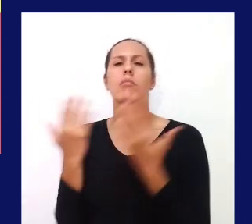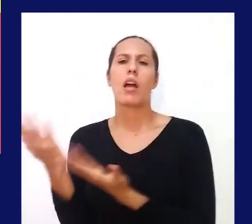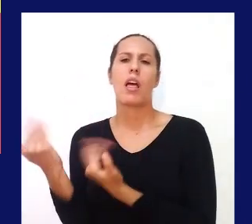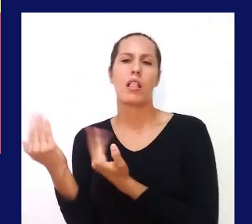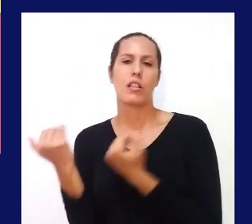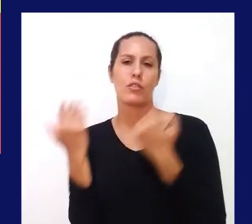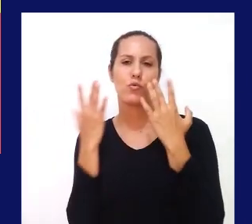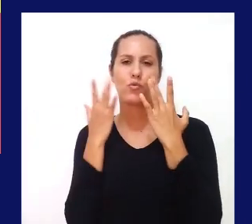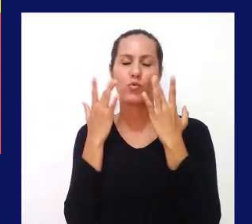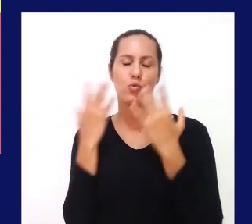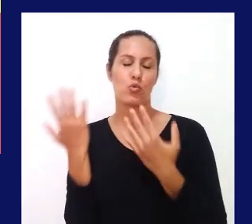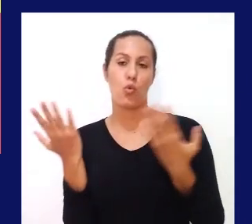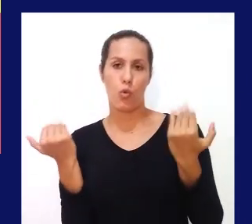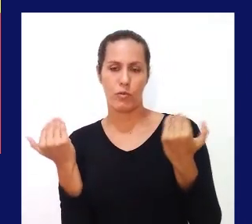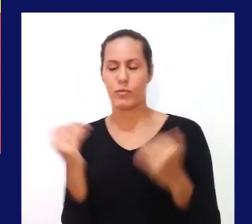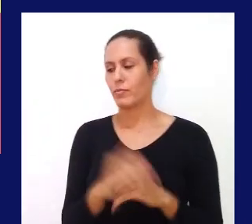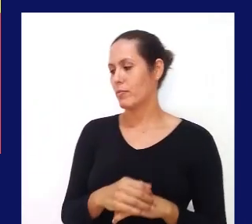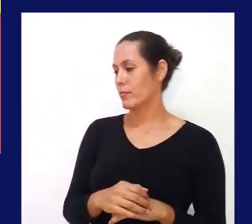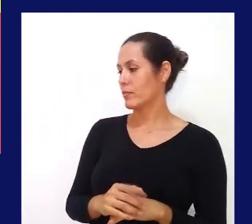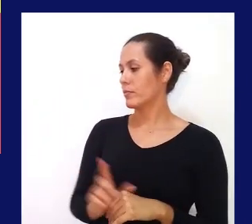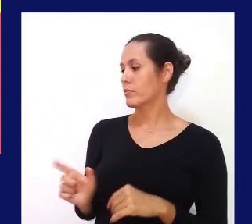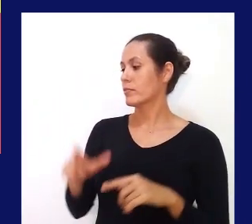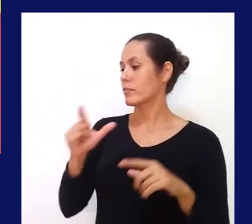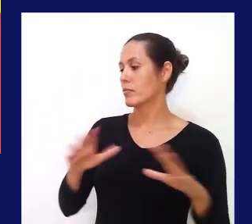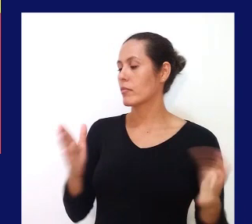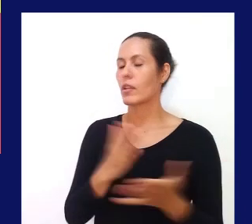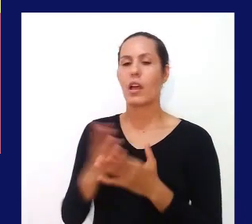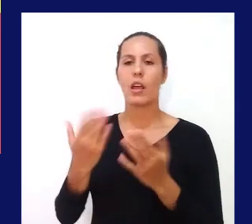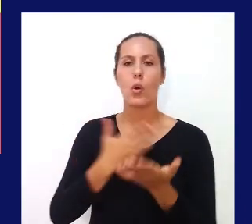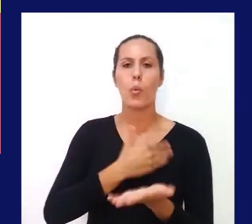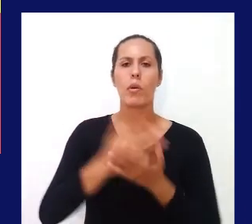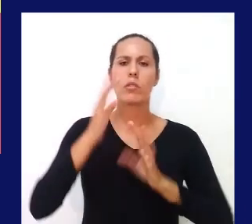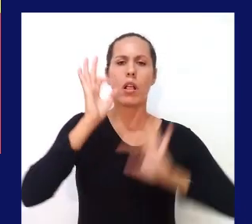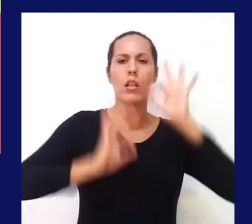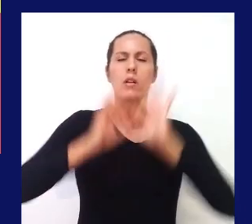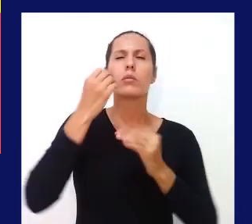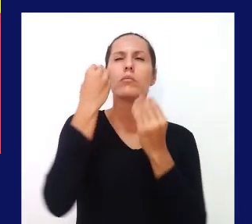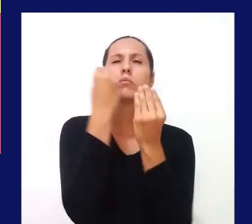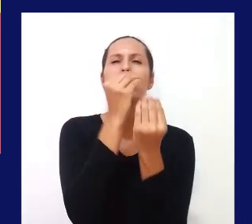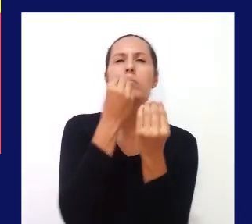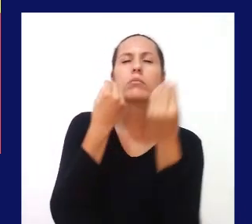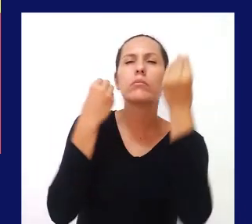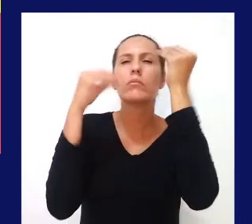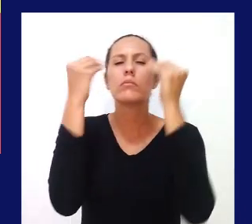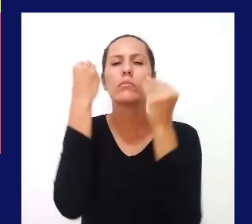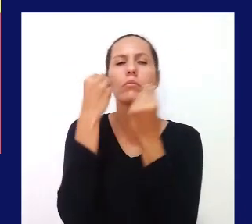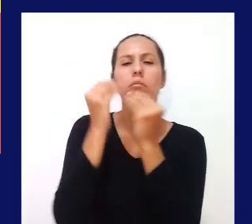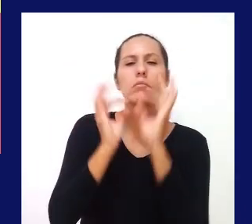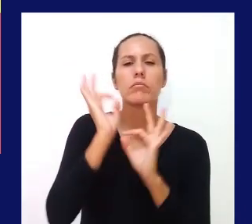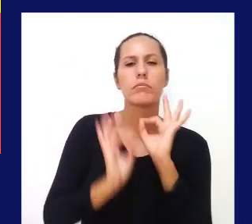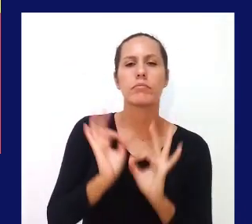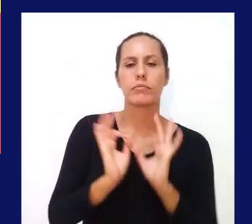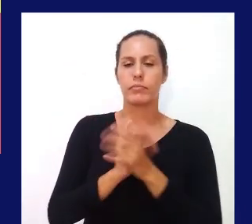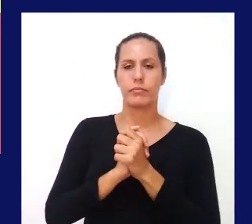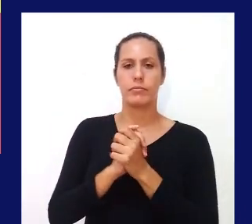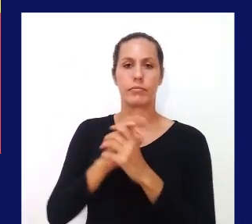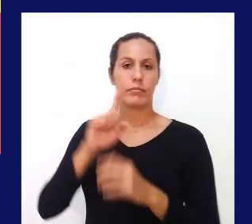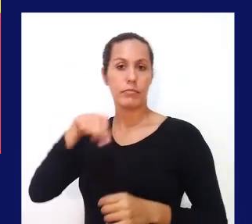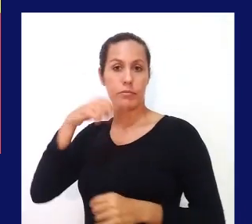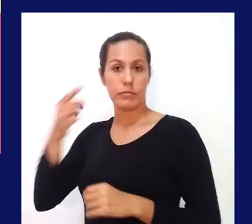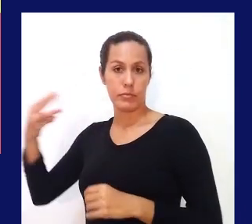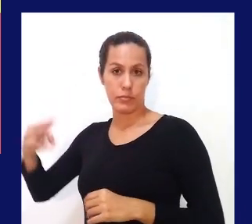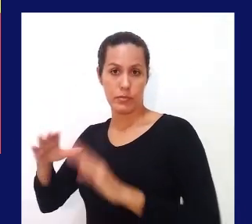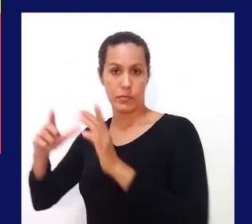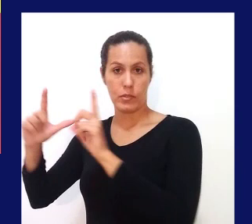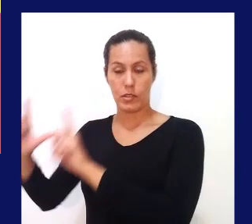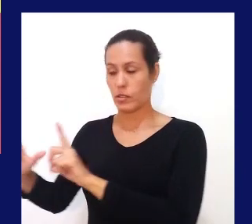ainda jovem. Na imagem do meio, vocês observam ela se maquiando, se preparando para o espetáculo.